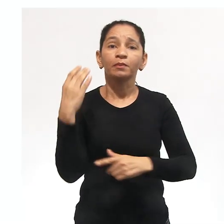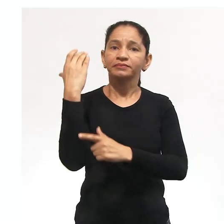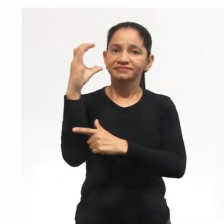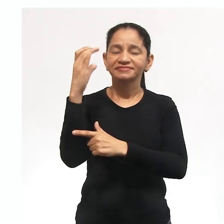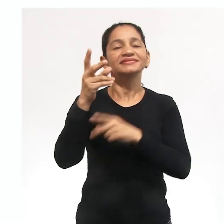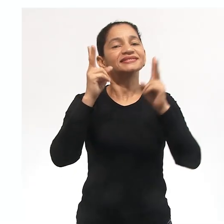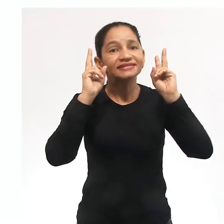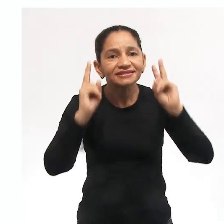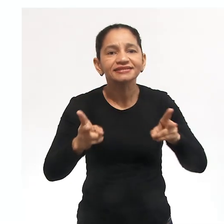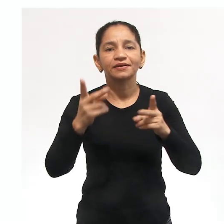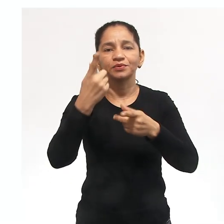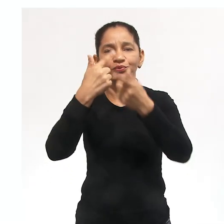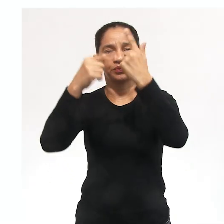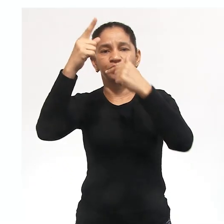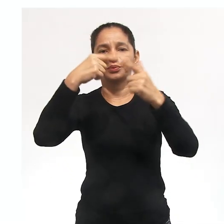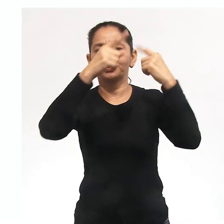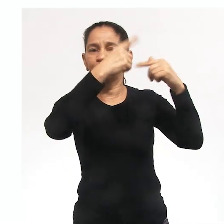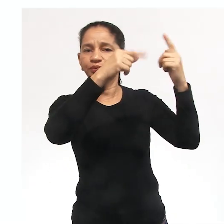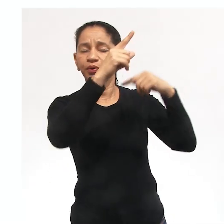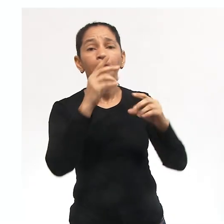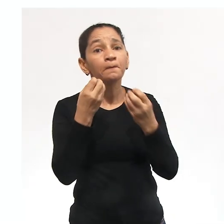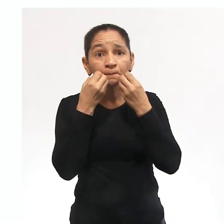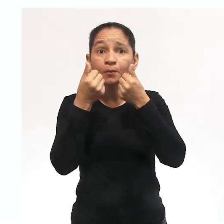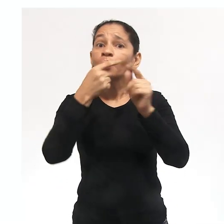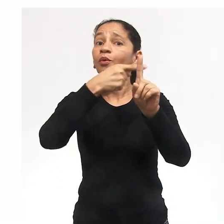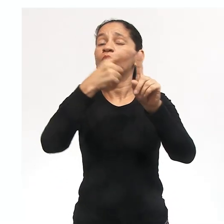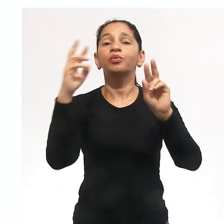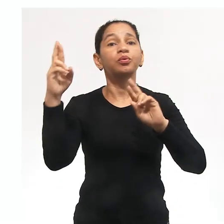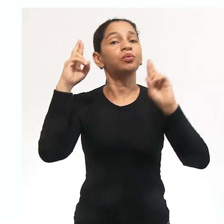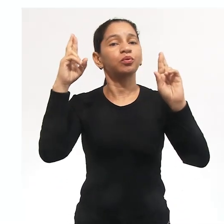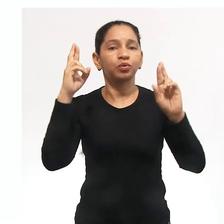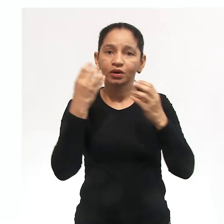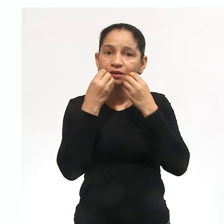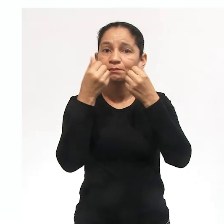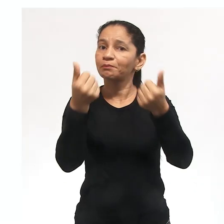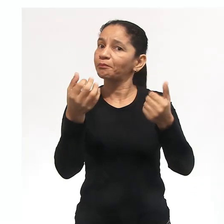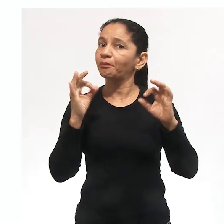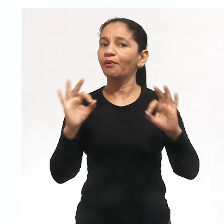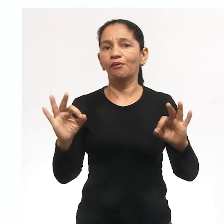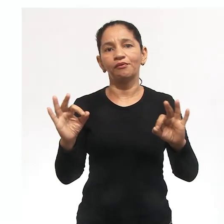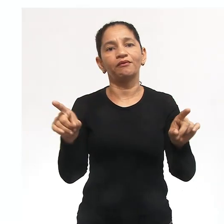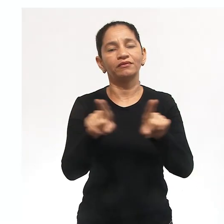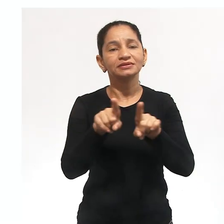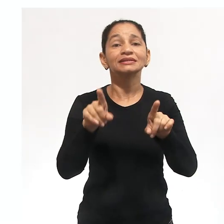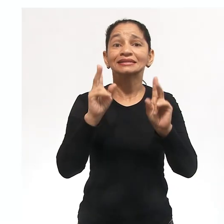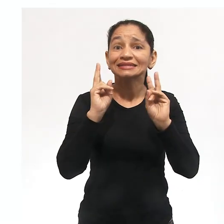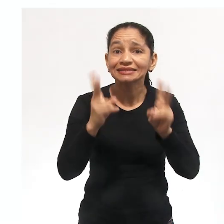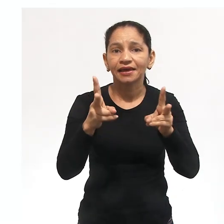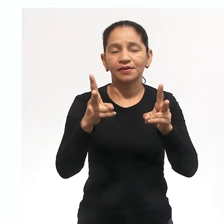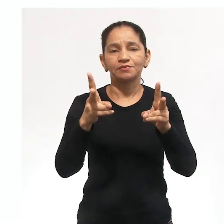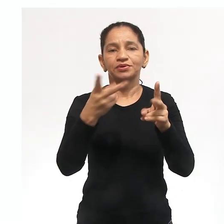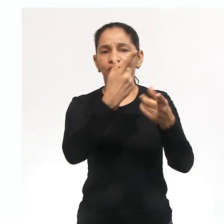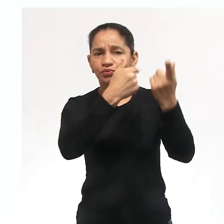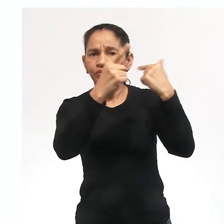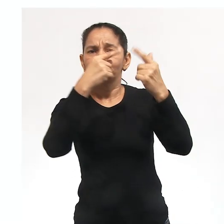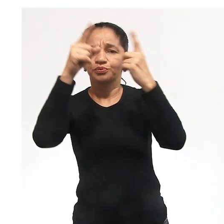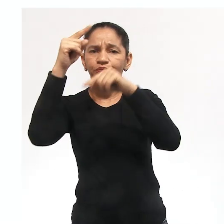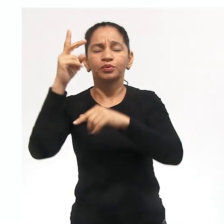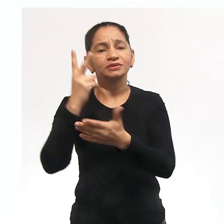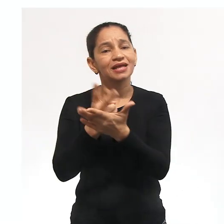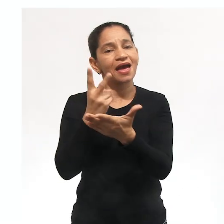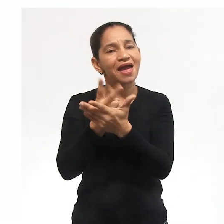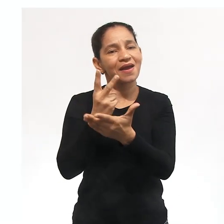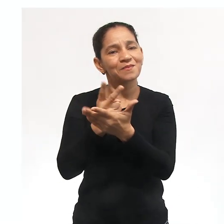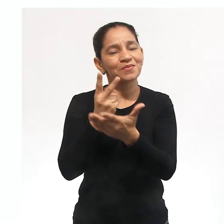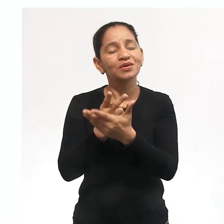está sempre evoluindo. E graças, né, meu irmão? Graças a Deus que estamos com a ciência em constante